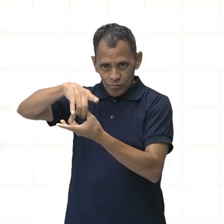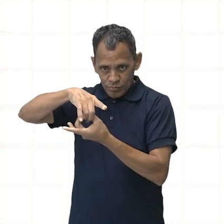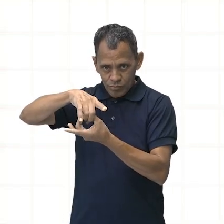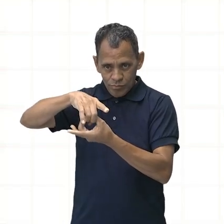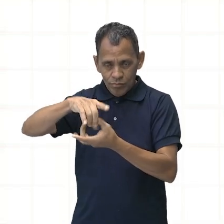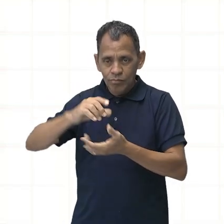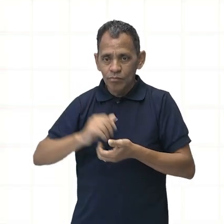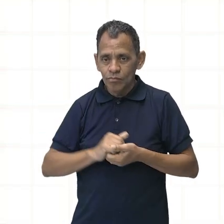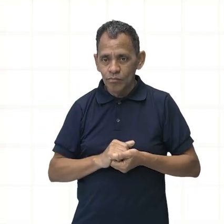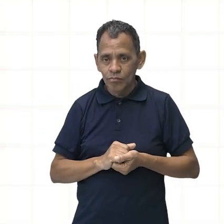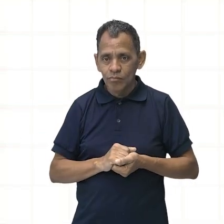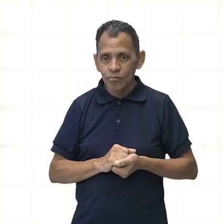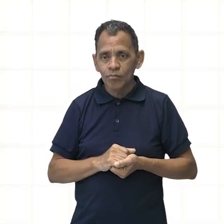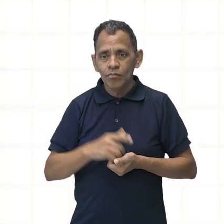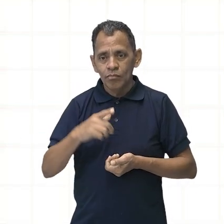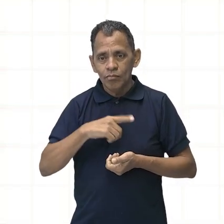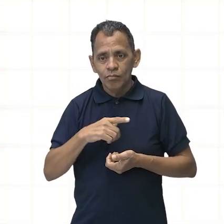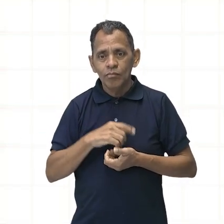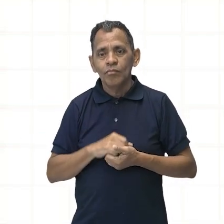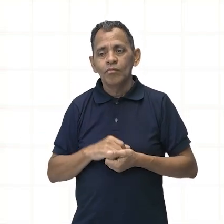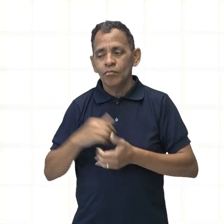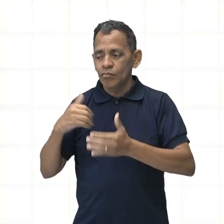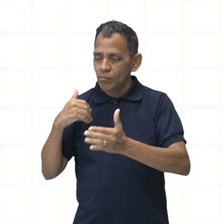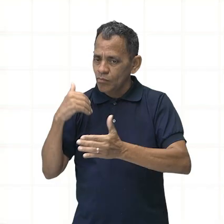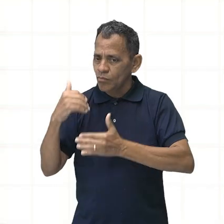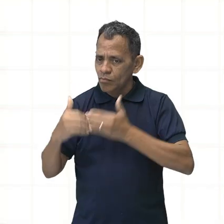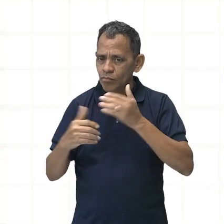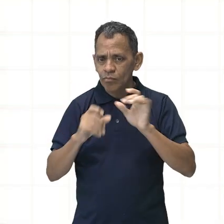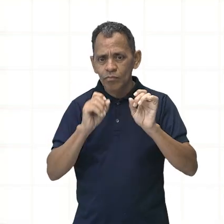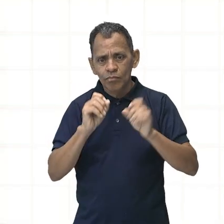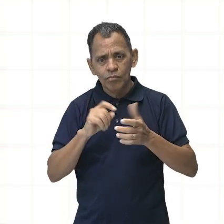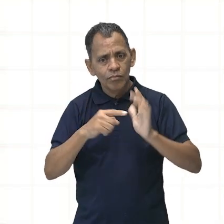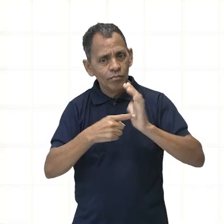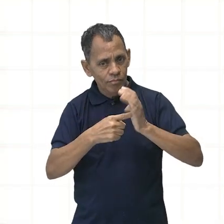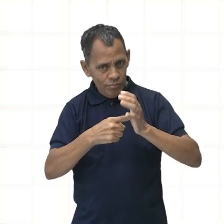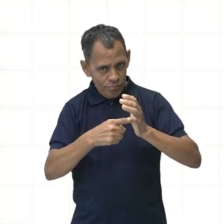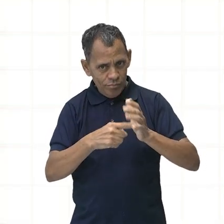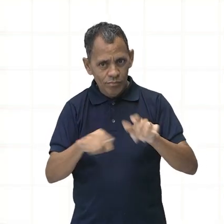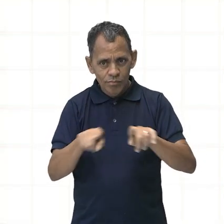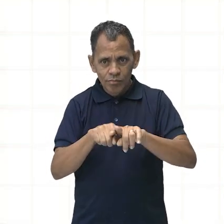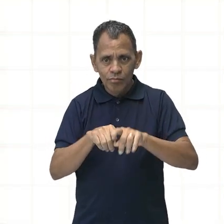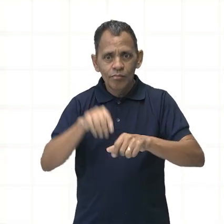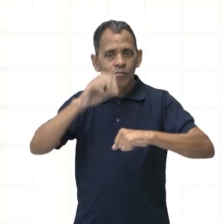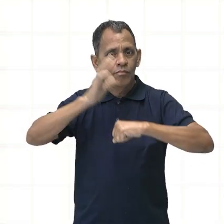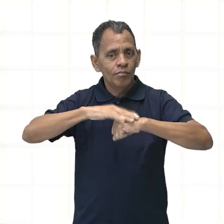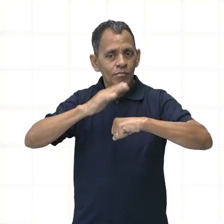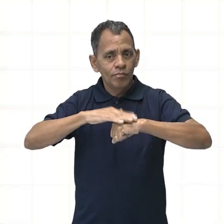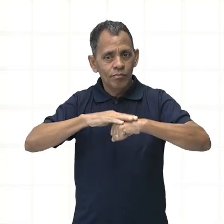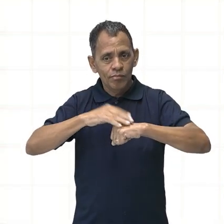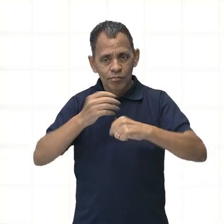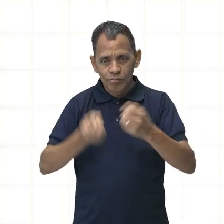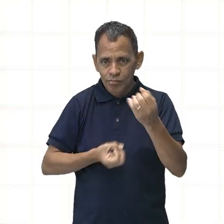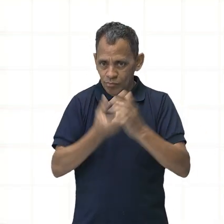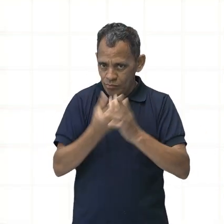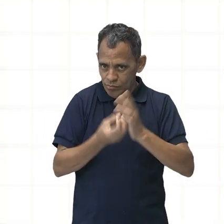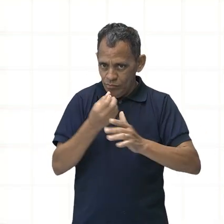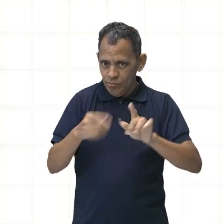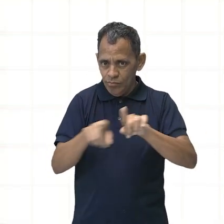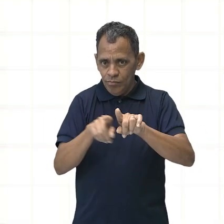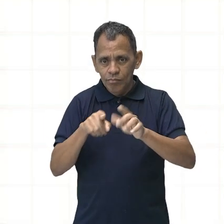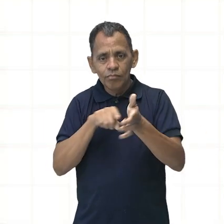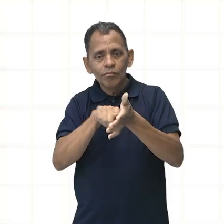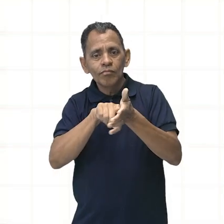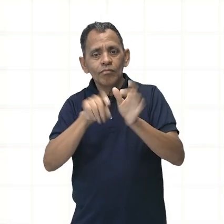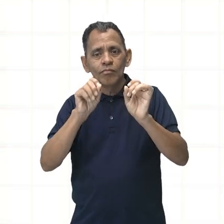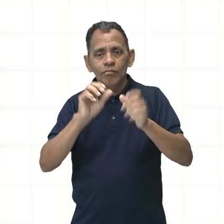economia global, onde a gente tem um processo de a mecanização e automação da produção, a gente vai verificar